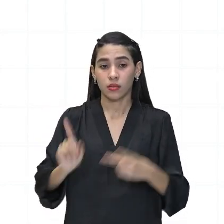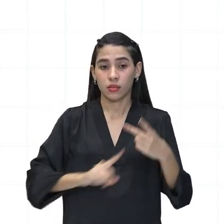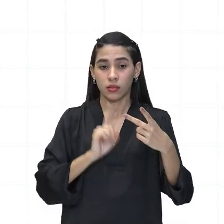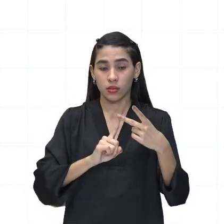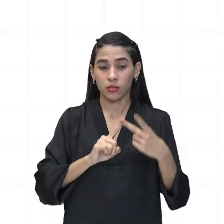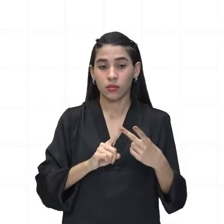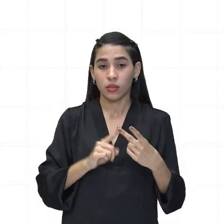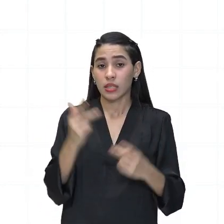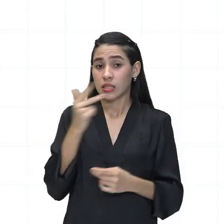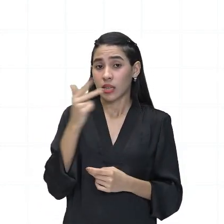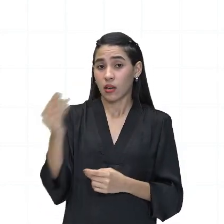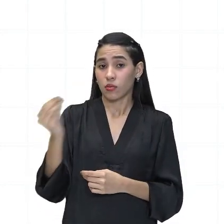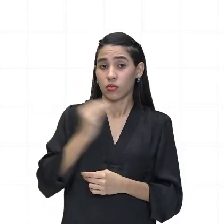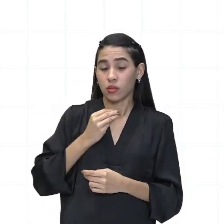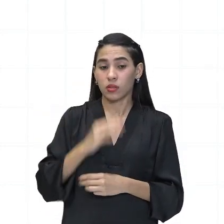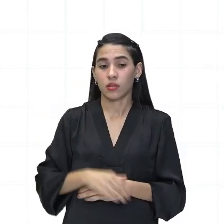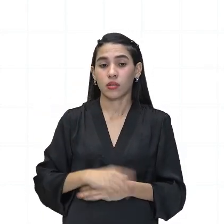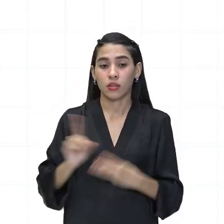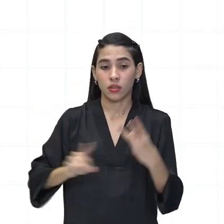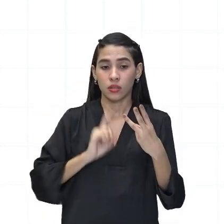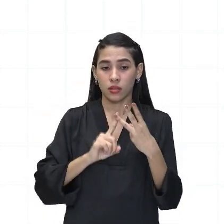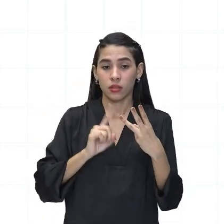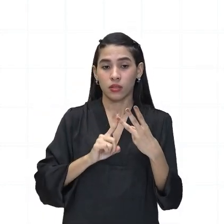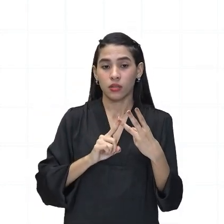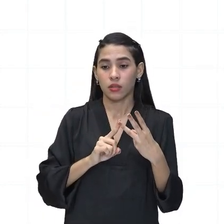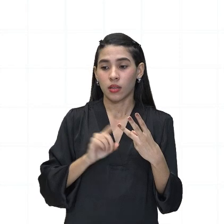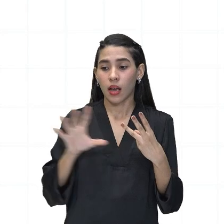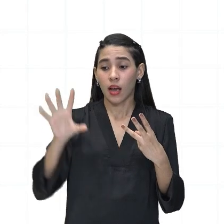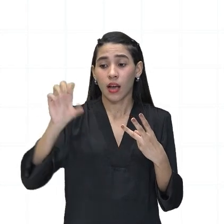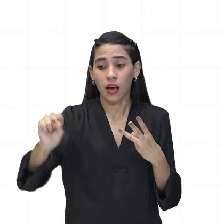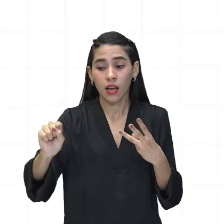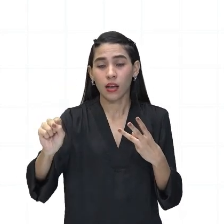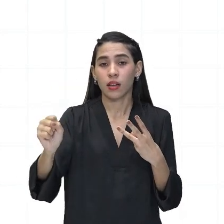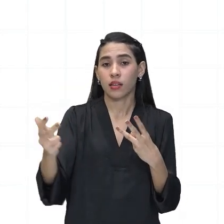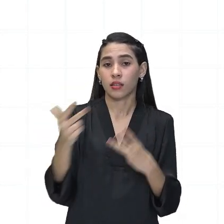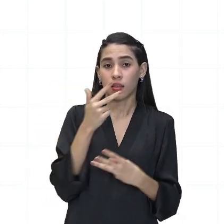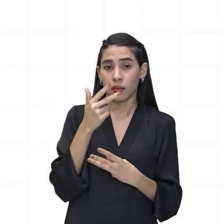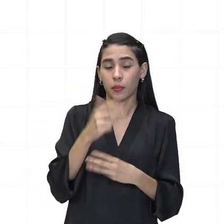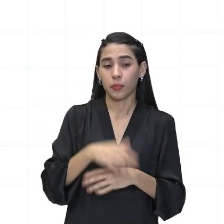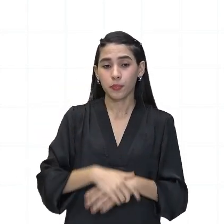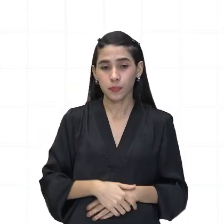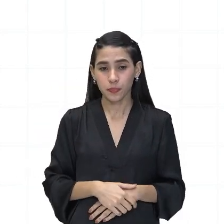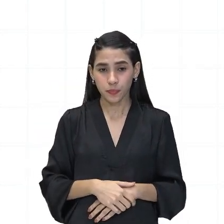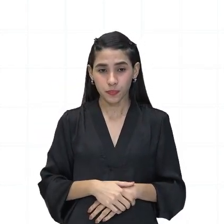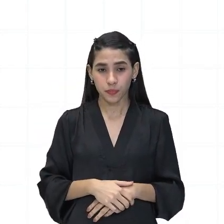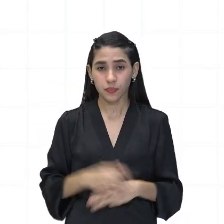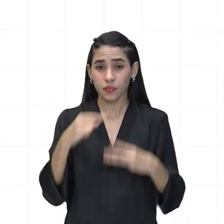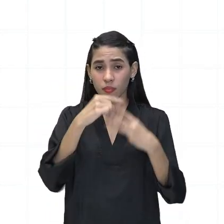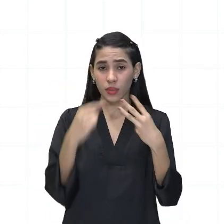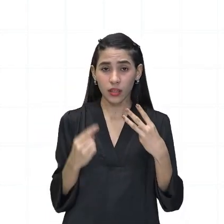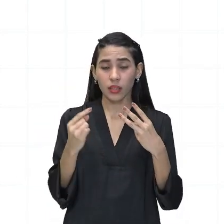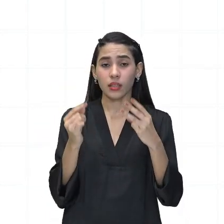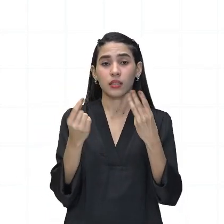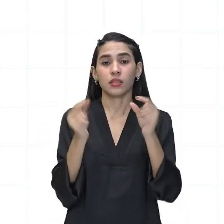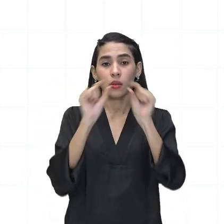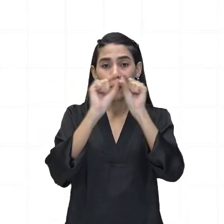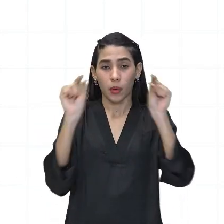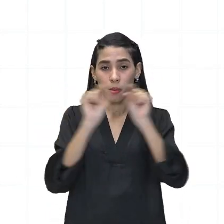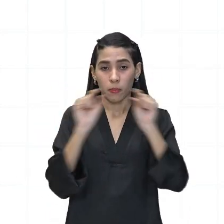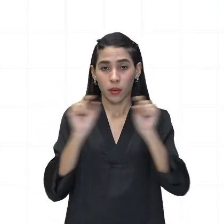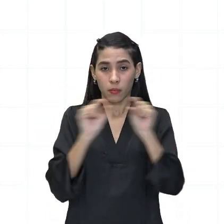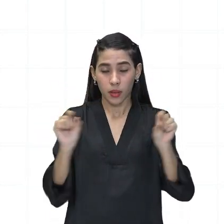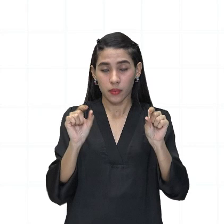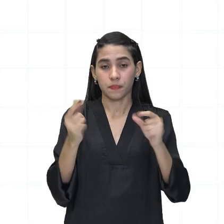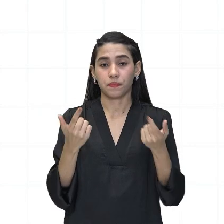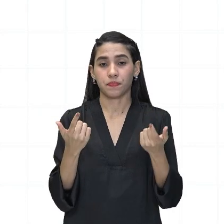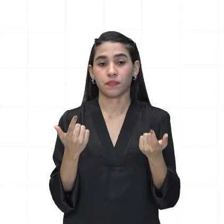dê-me um cigarro. E a terceira, me dá um cigarro. Então, veja que nós temos 3 enunciados, são 3